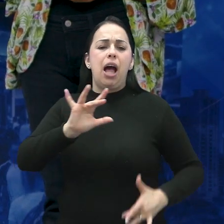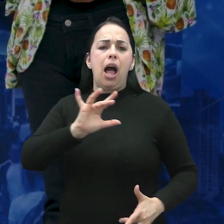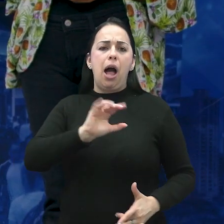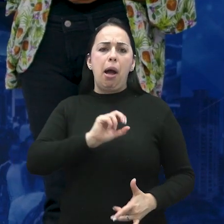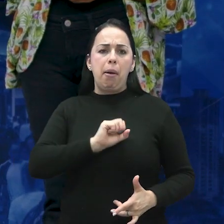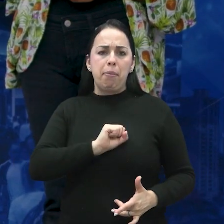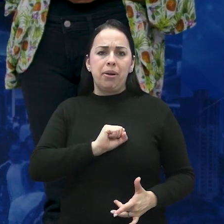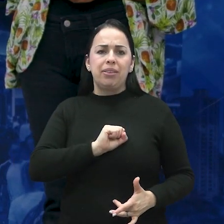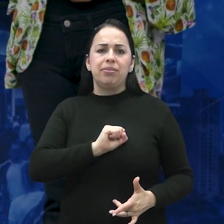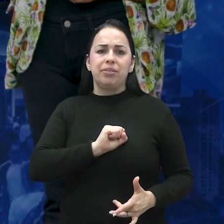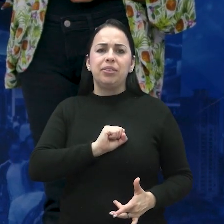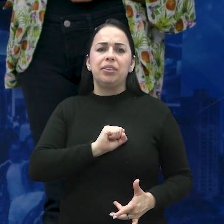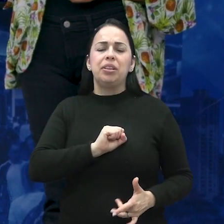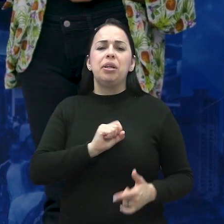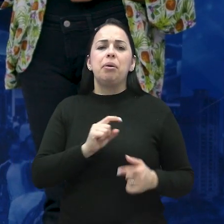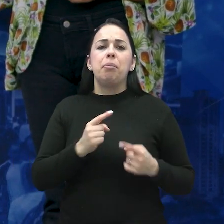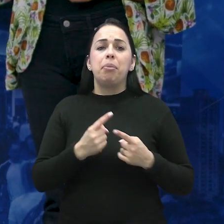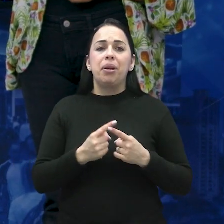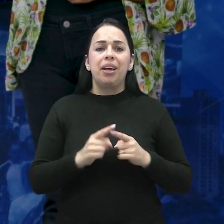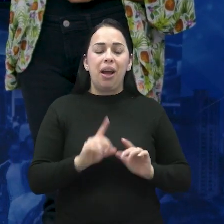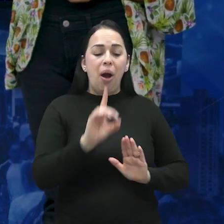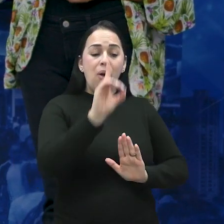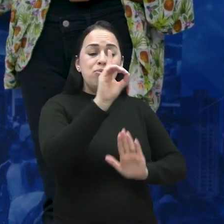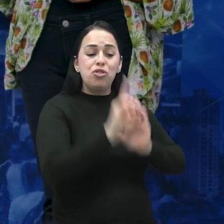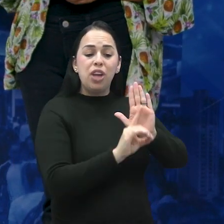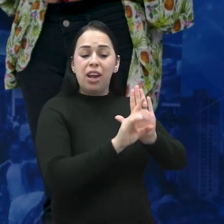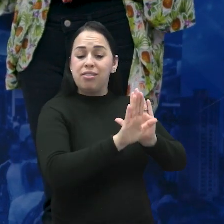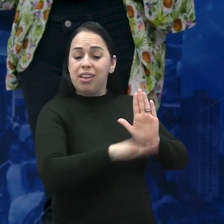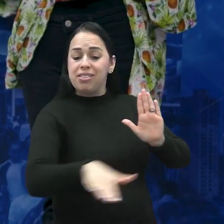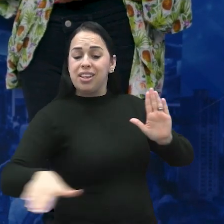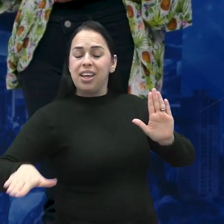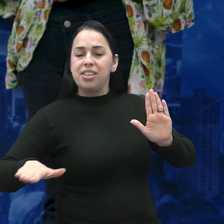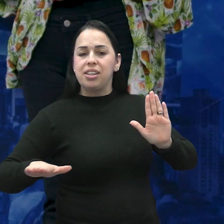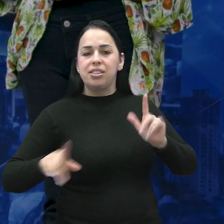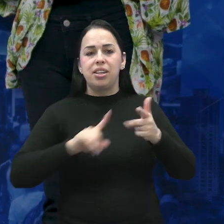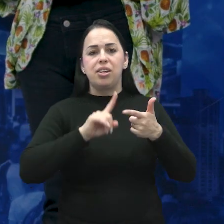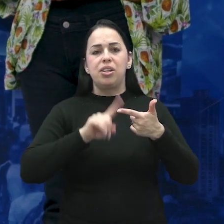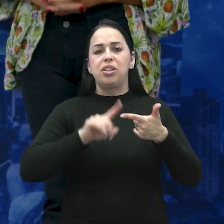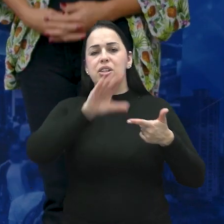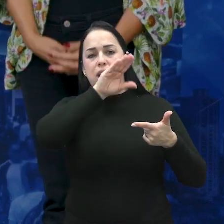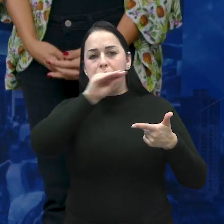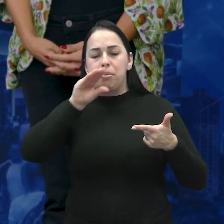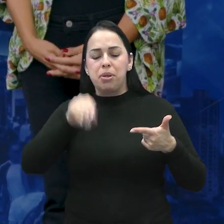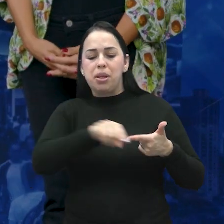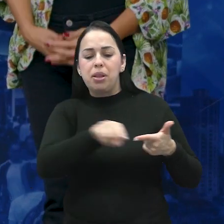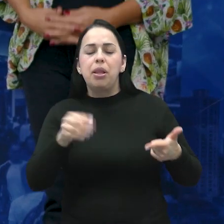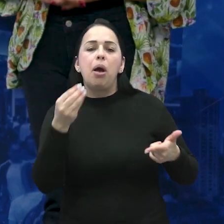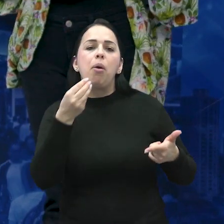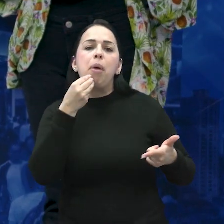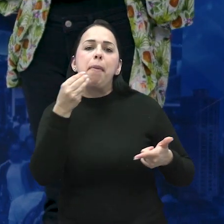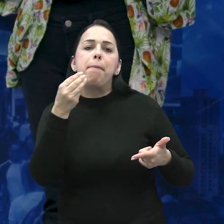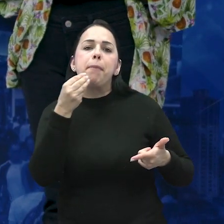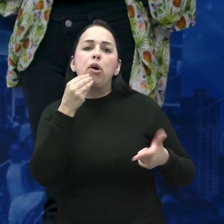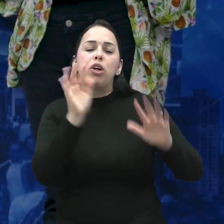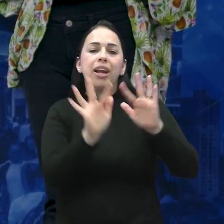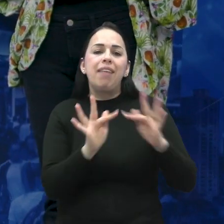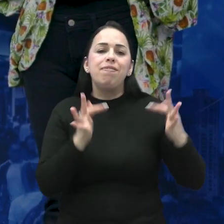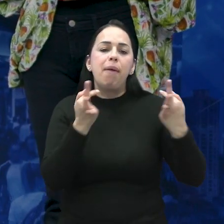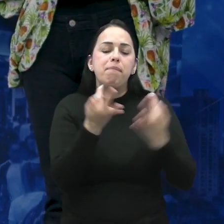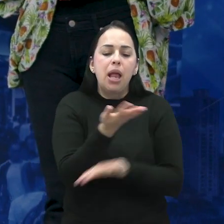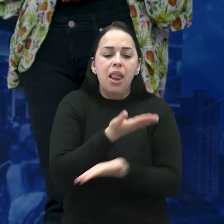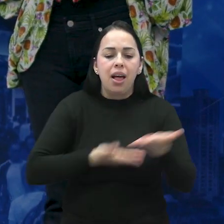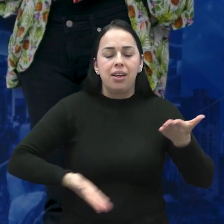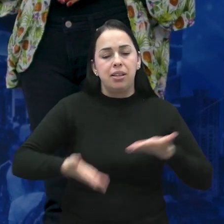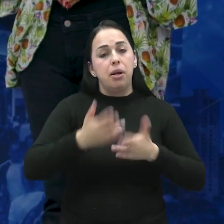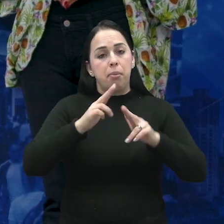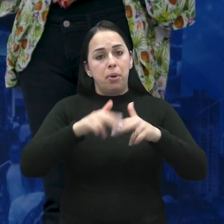e, acima de tudo, a garantia de um direito fundamental das crianças e adolescentes terem a chance da convivência